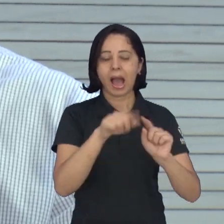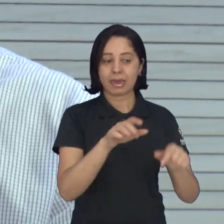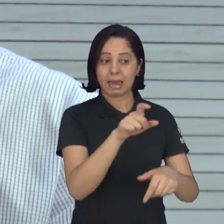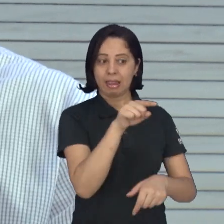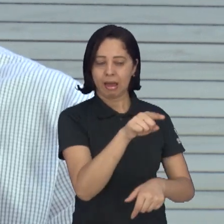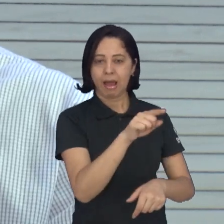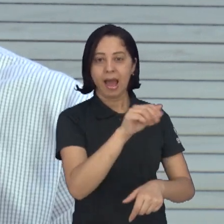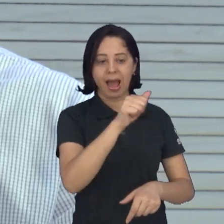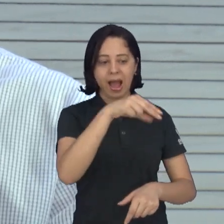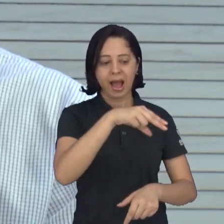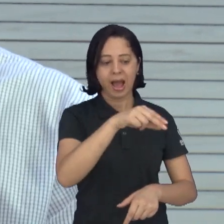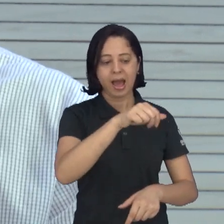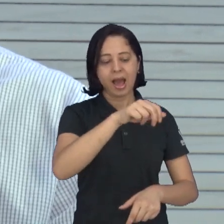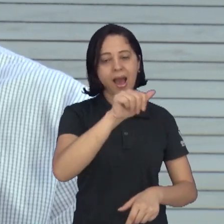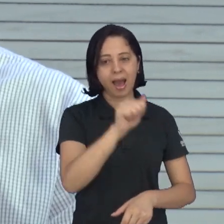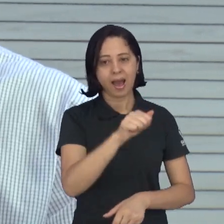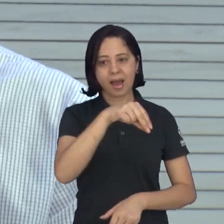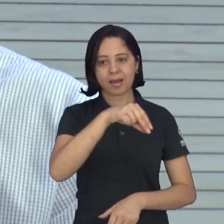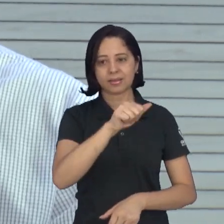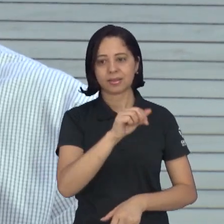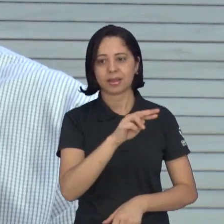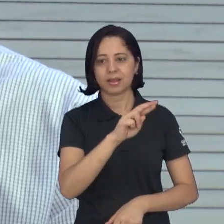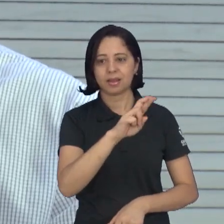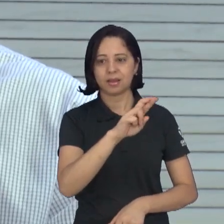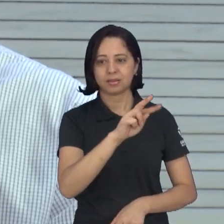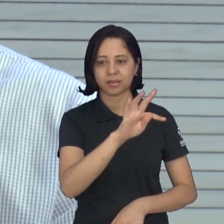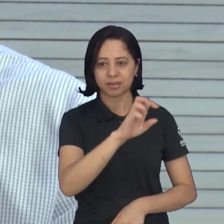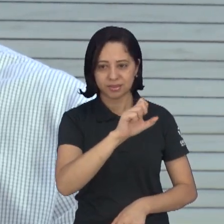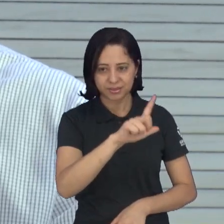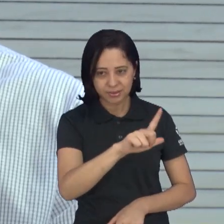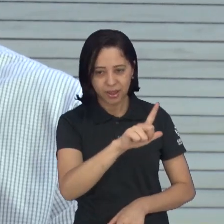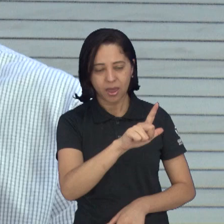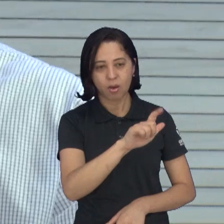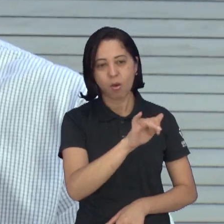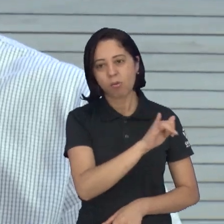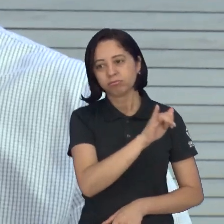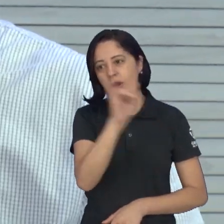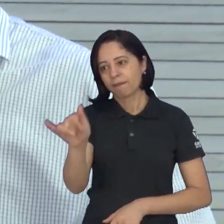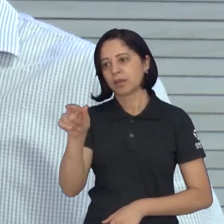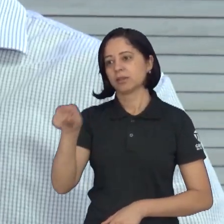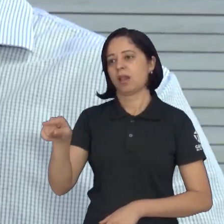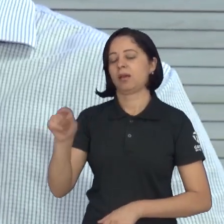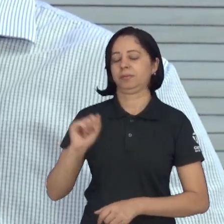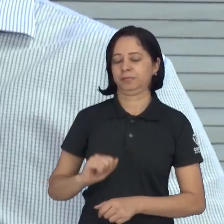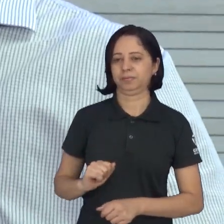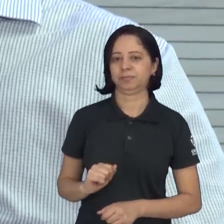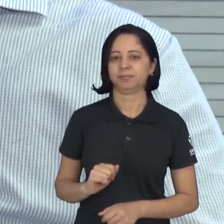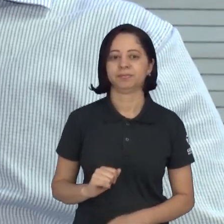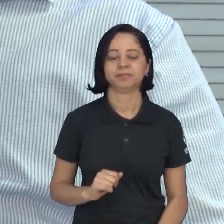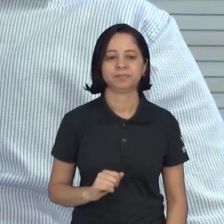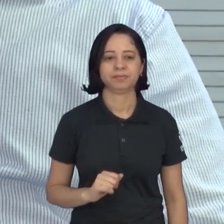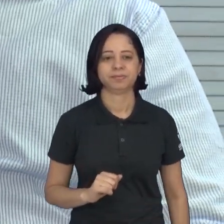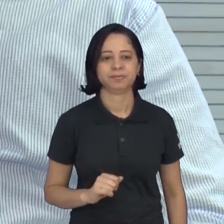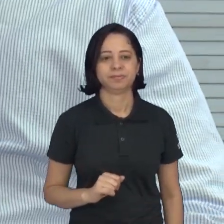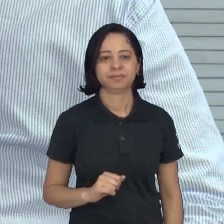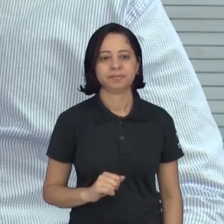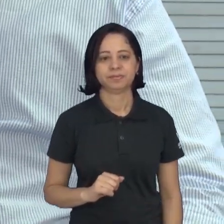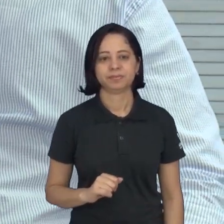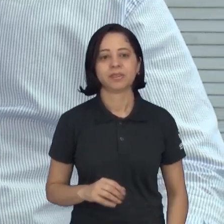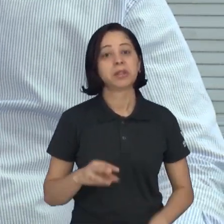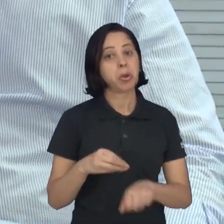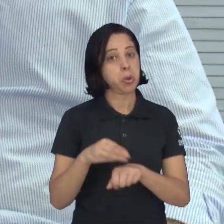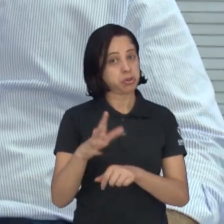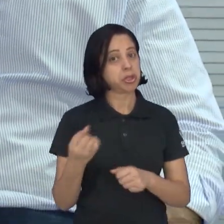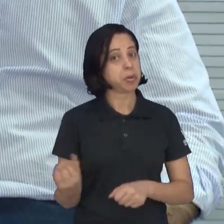terão prazos curtíssimos para resolver o seu problema. Então, agências regulatórias são um bom caminho. Tá certo, dicas muito importantes. Professor